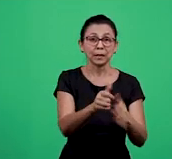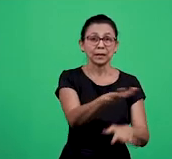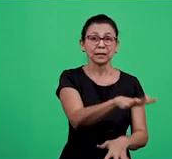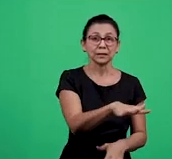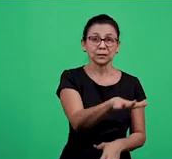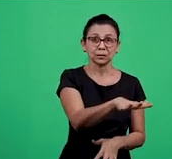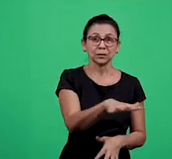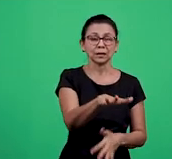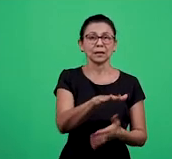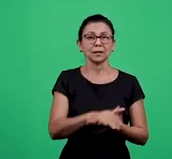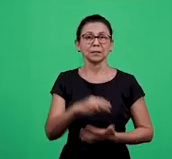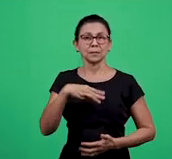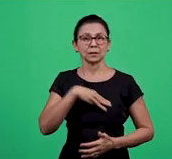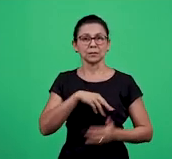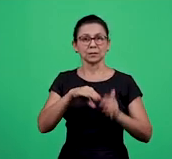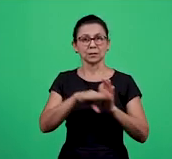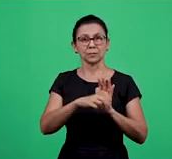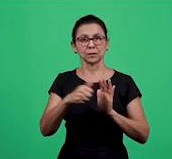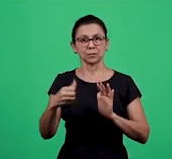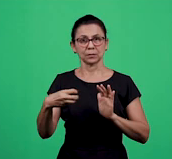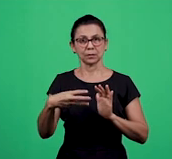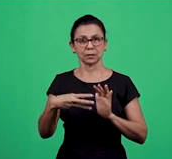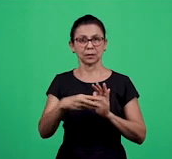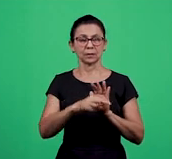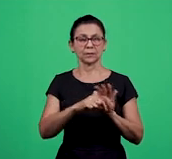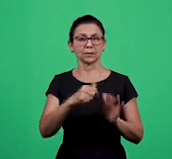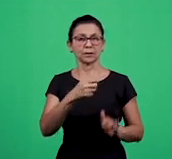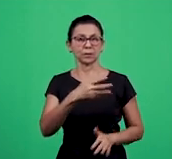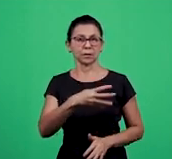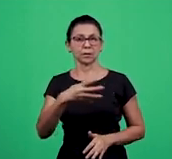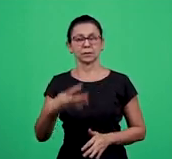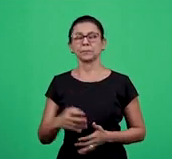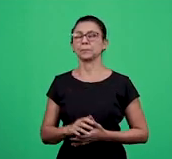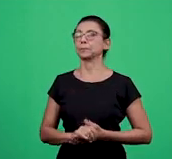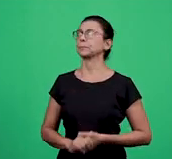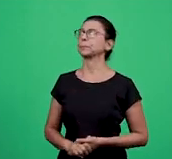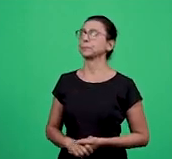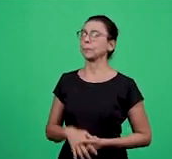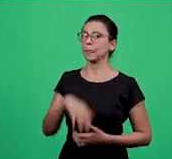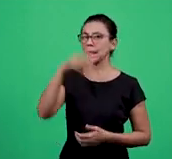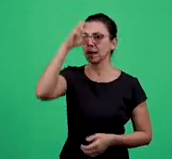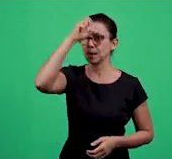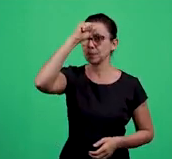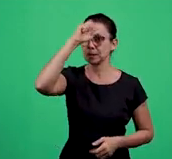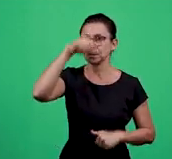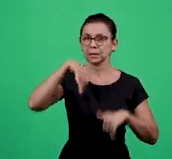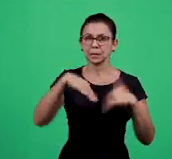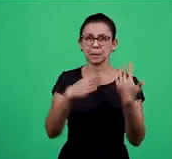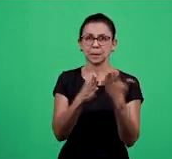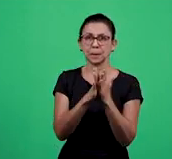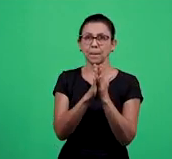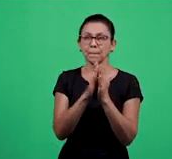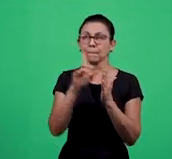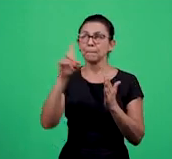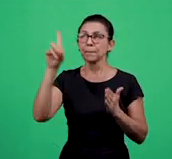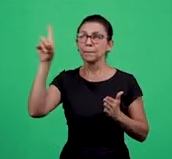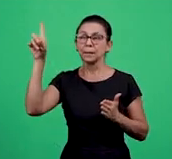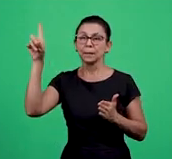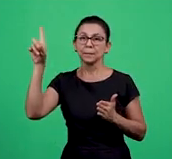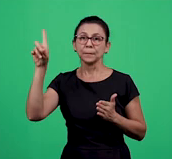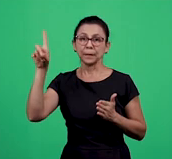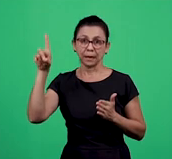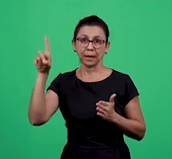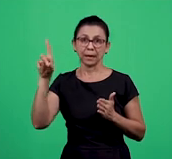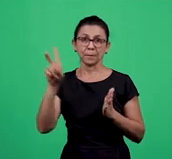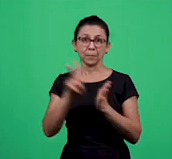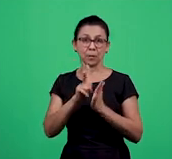capítulo 13, versículo 44. Hoje nós vamos estudar sobre palavra da vida.